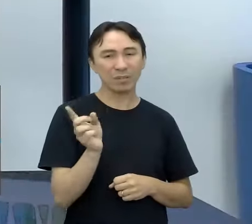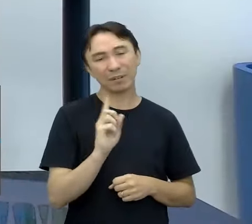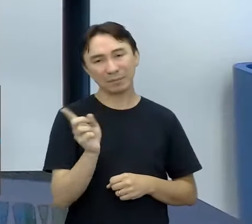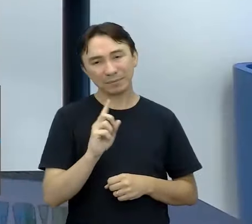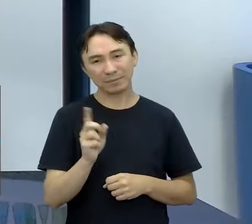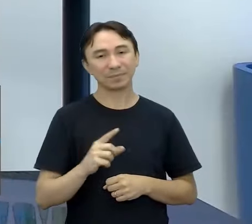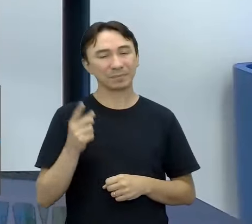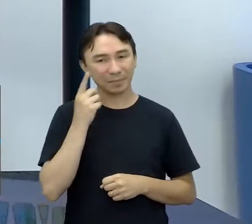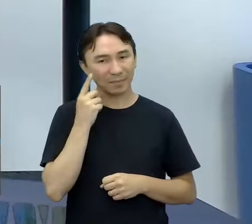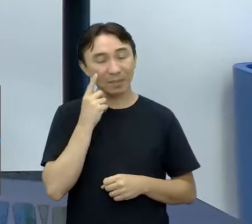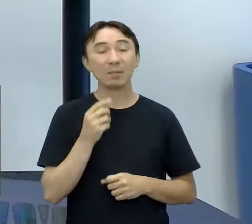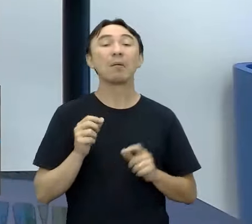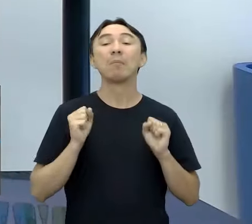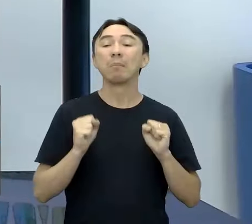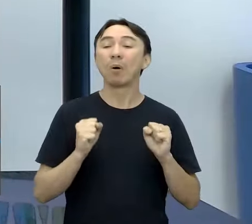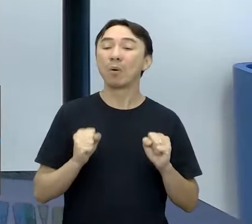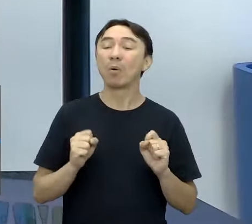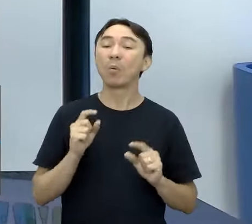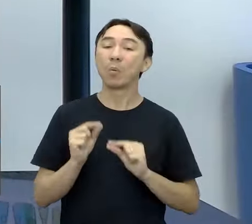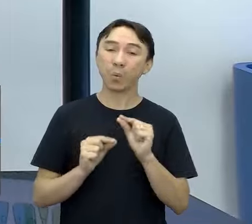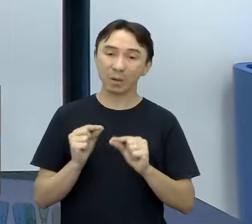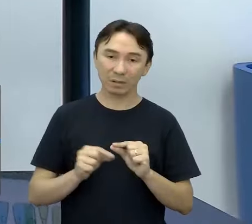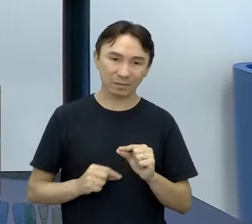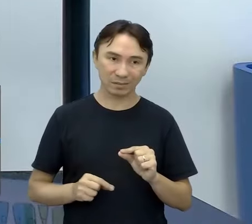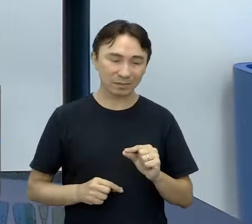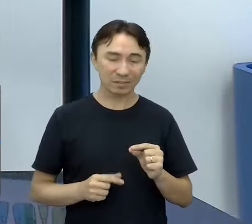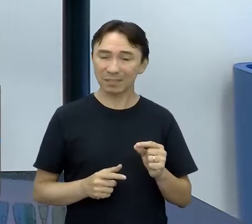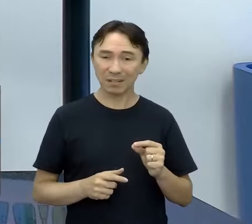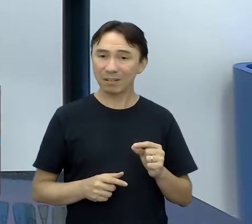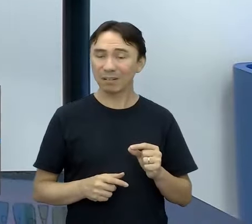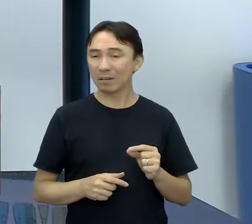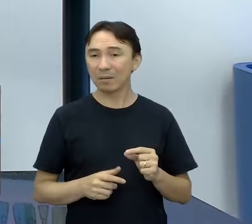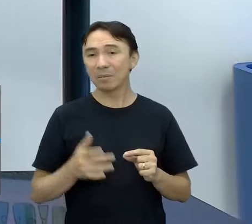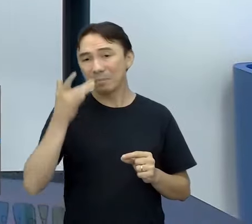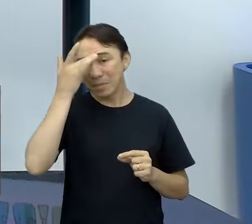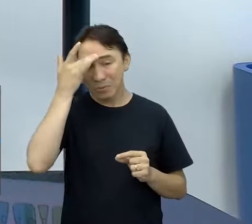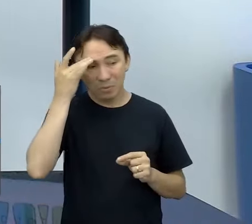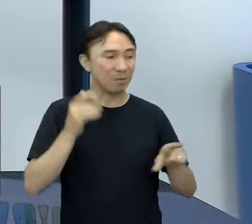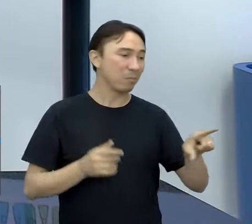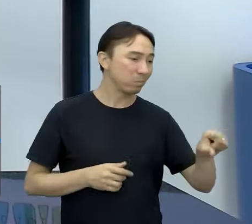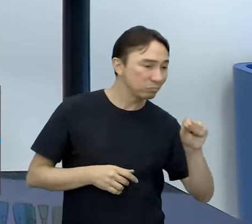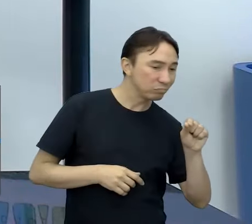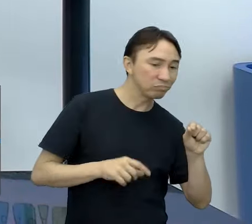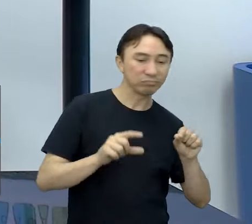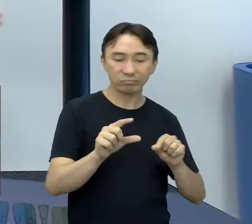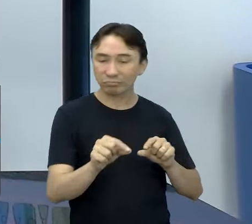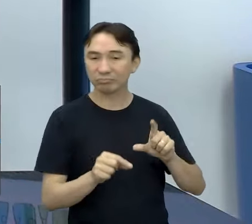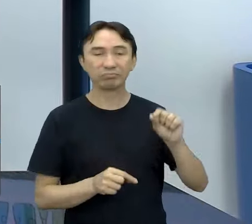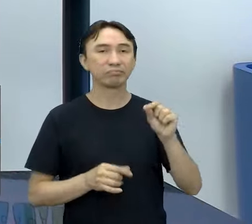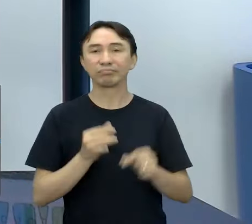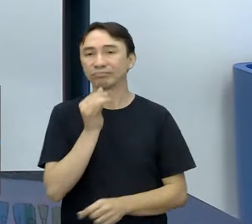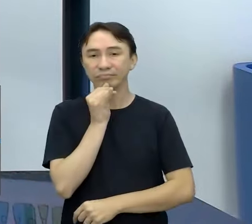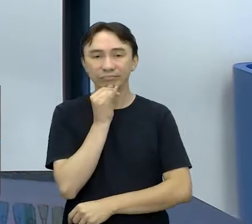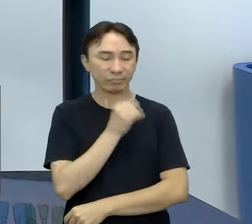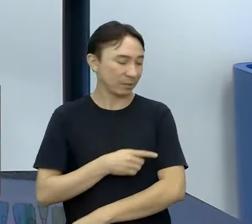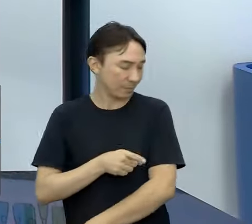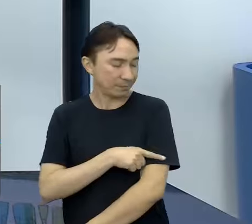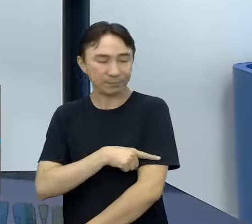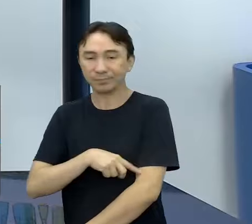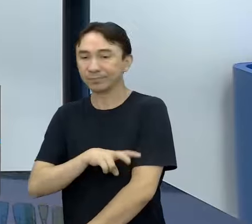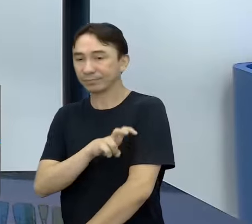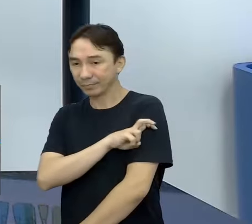ó. Aqui, ó, na câmera 1. Em vez de você fazer com todo mundo, você pode selecionar séries. Sei lá, vai que a sua escola tem anos iniciais, anos finais e